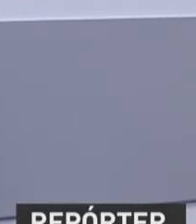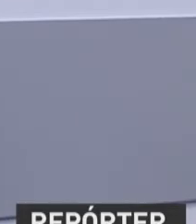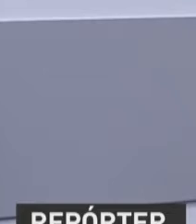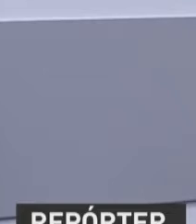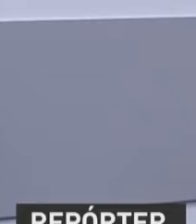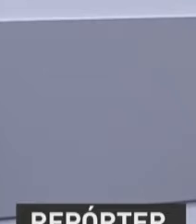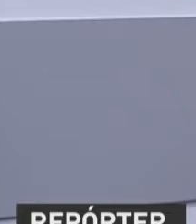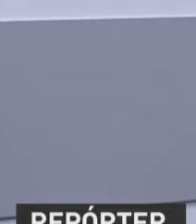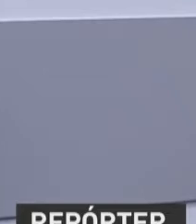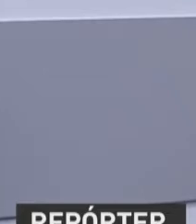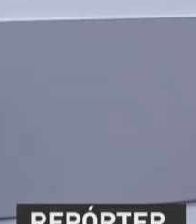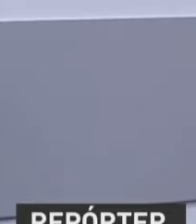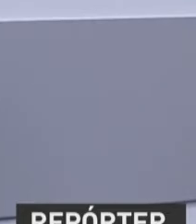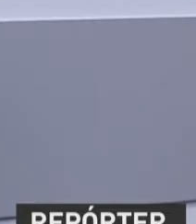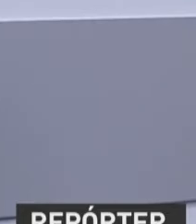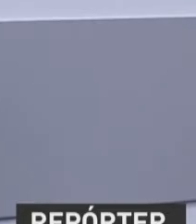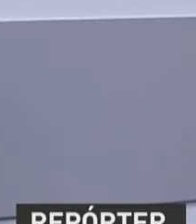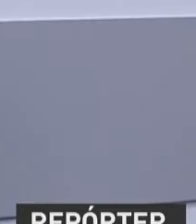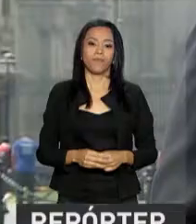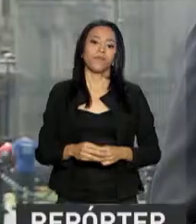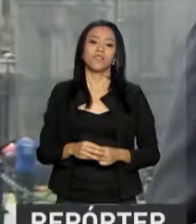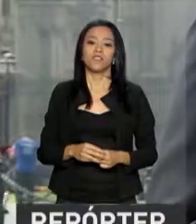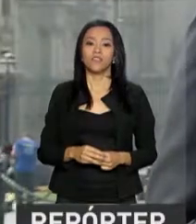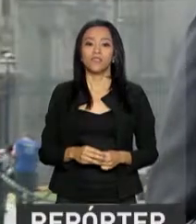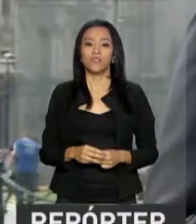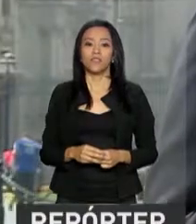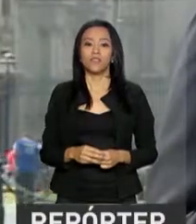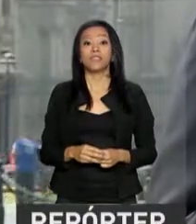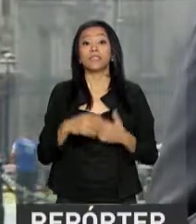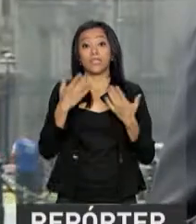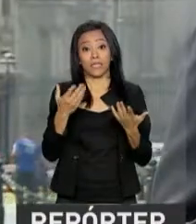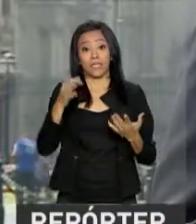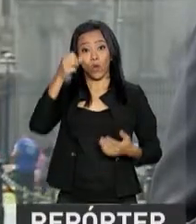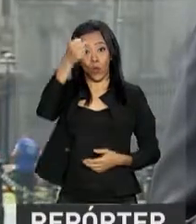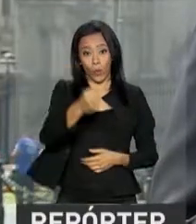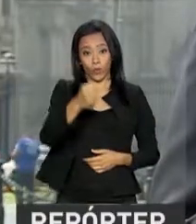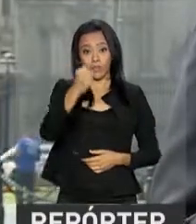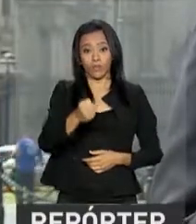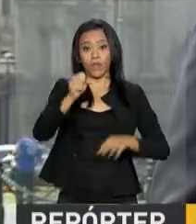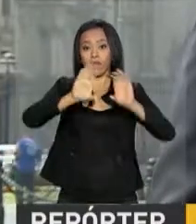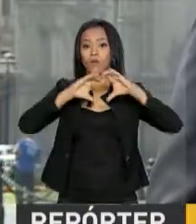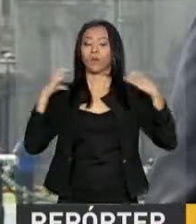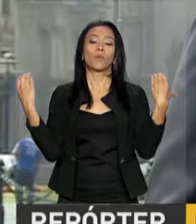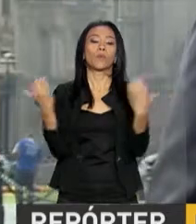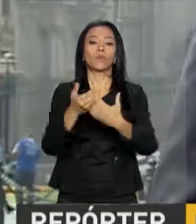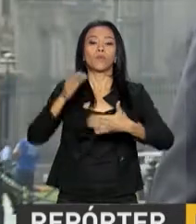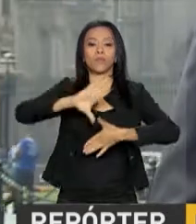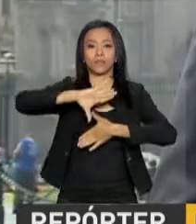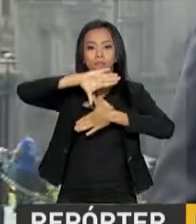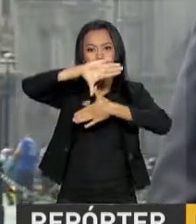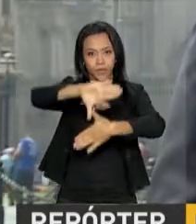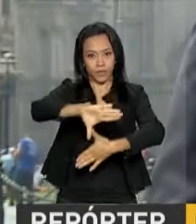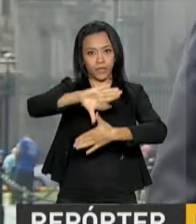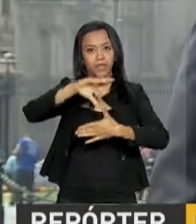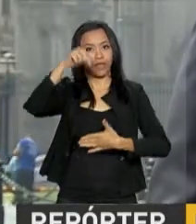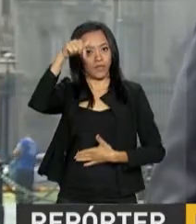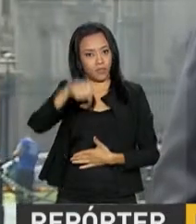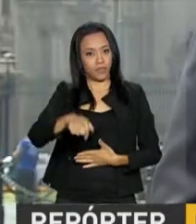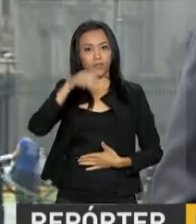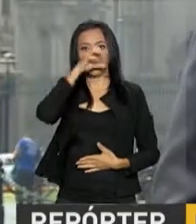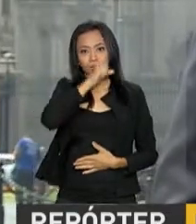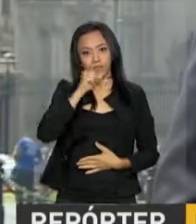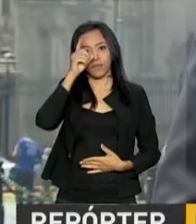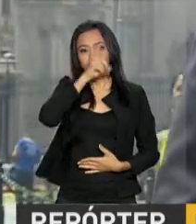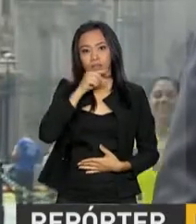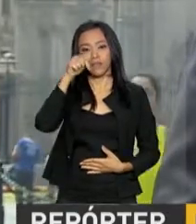adianta alguns detalhes para a gente a 8ª cúpula das américas ocorre neste fim de semana que em